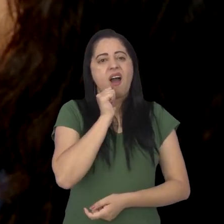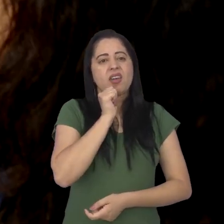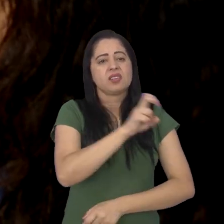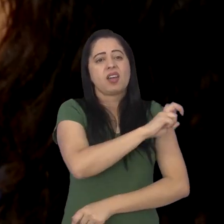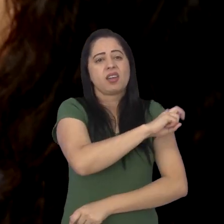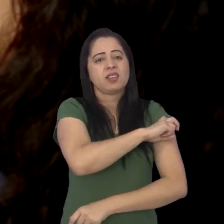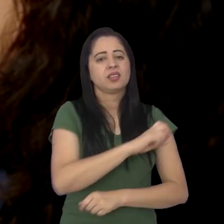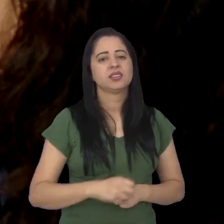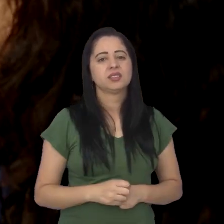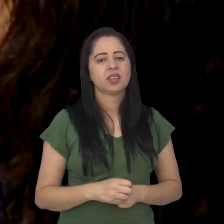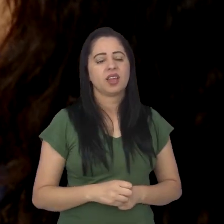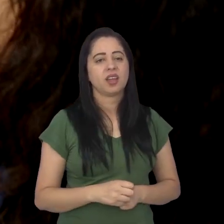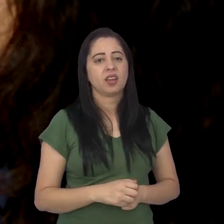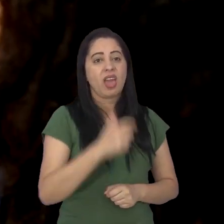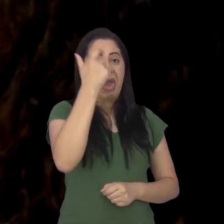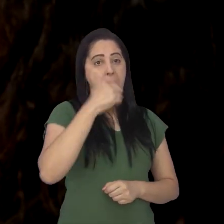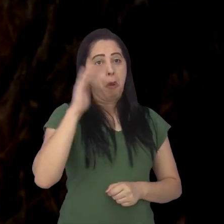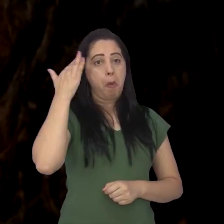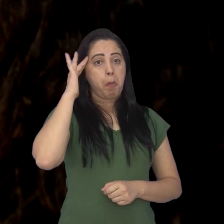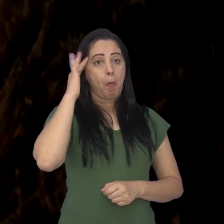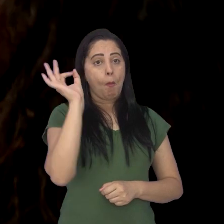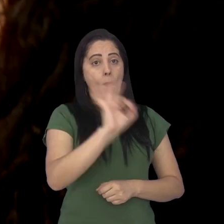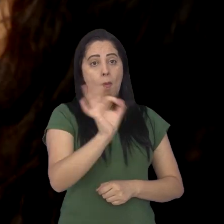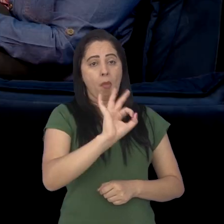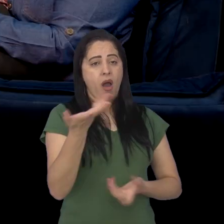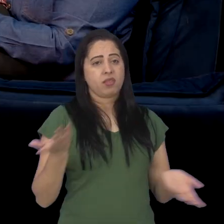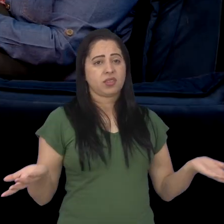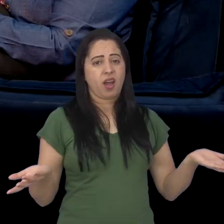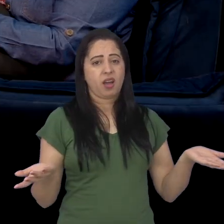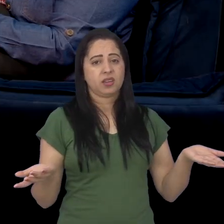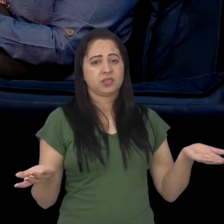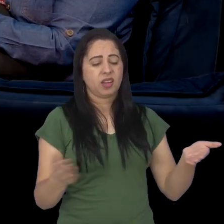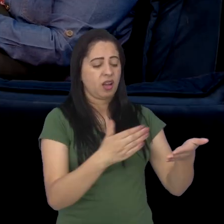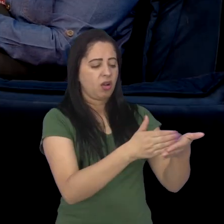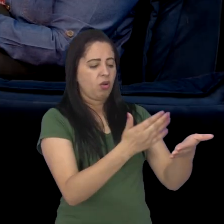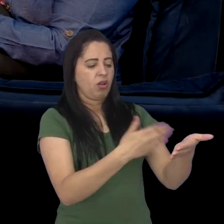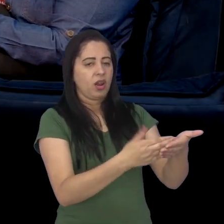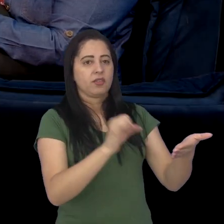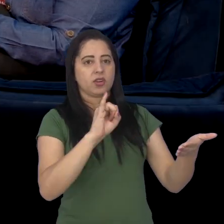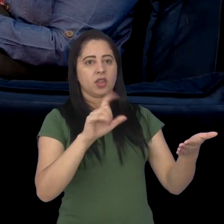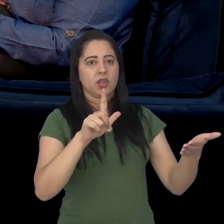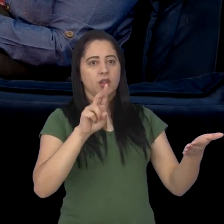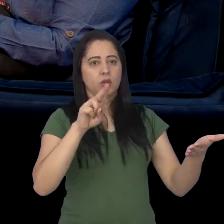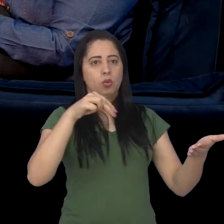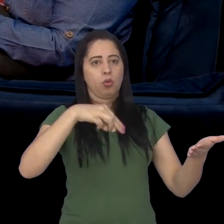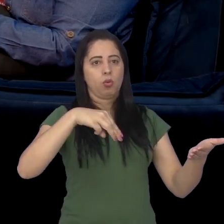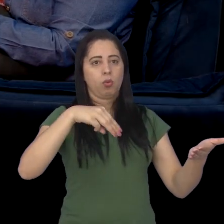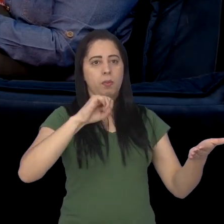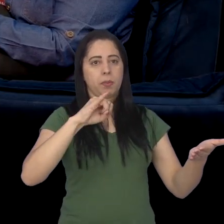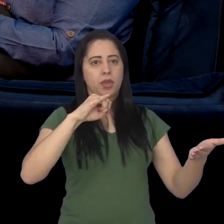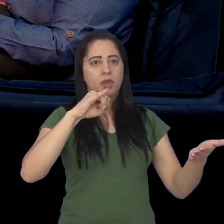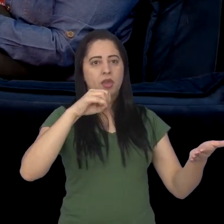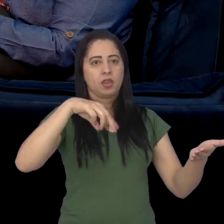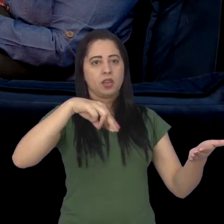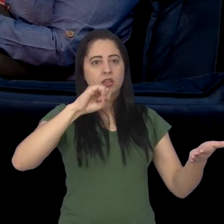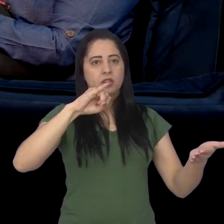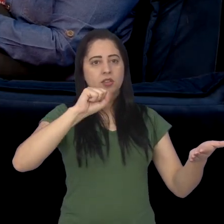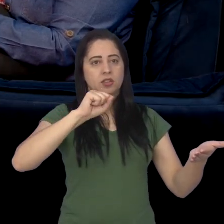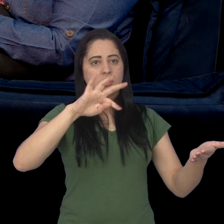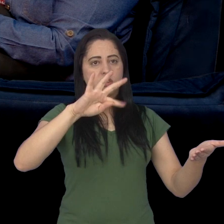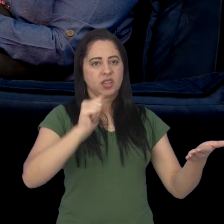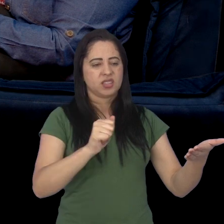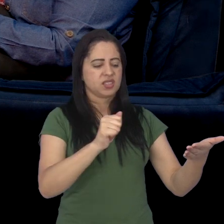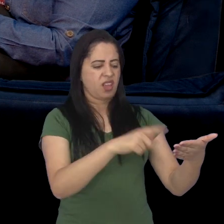Não faz criança pequena ler Iracema, porque eu tive que ler na 5ª série. É muito Eu não entendi nada. Não